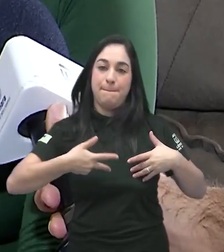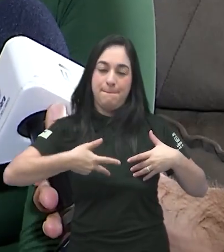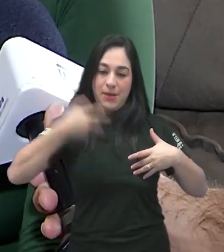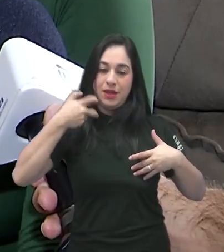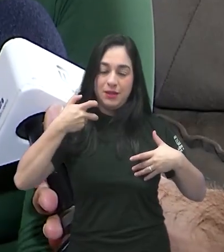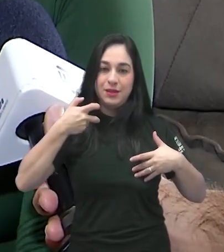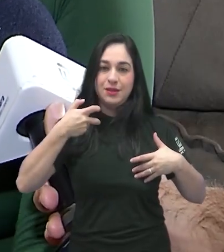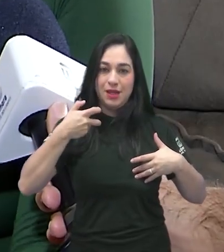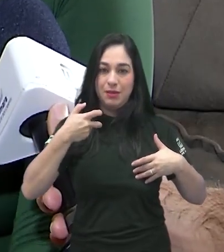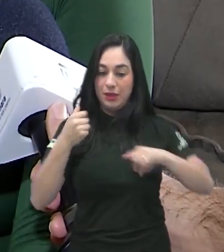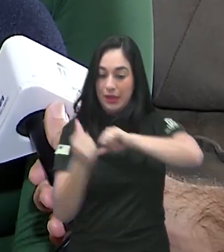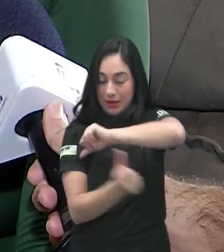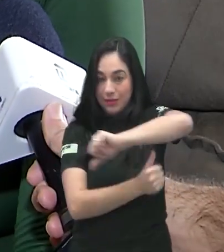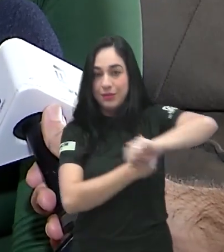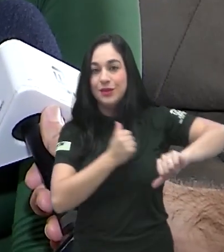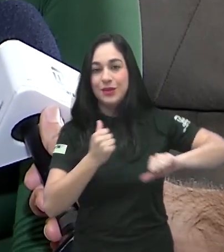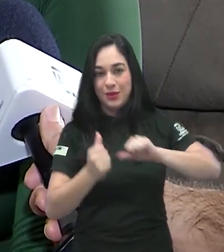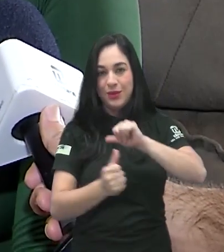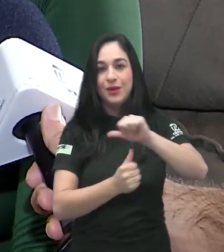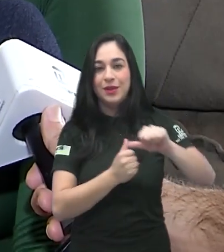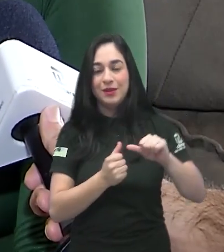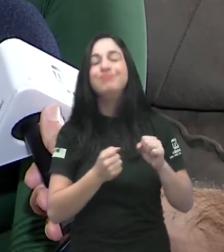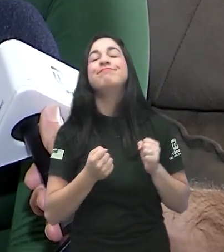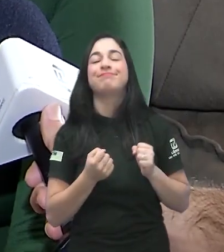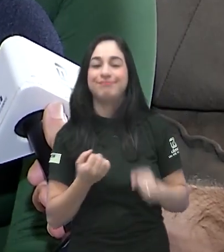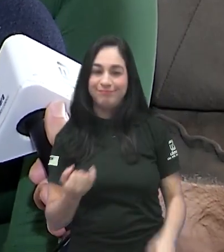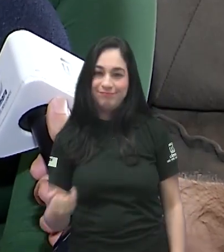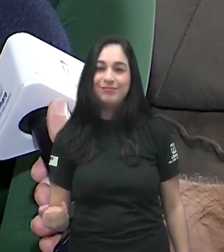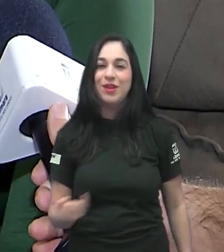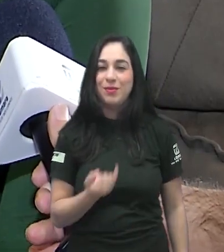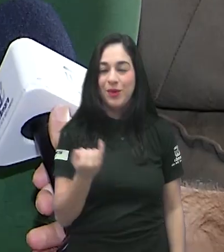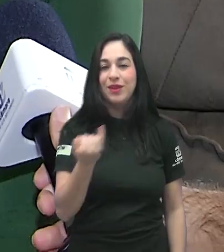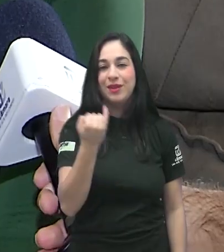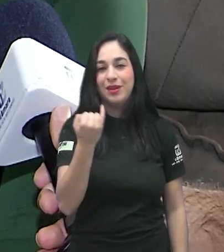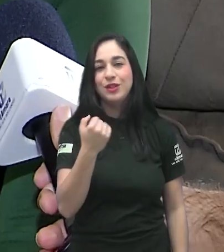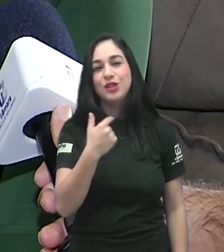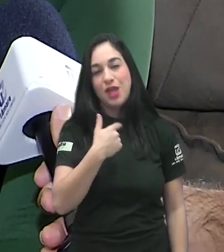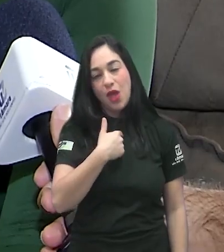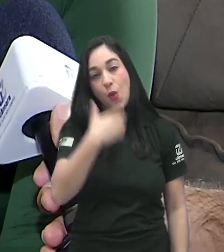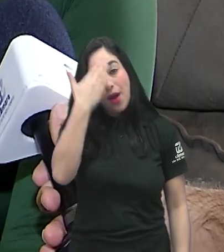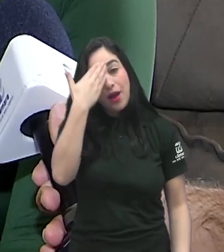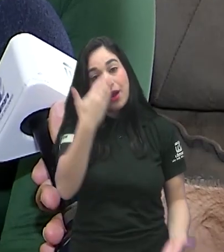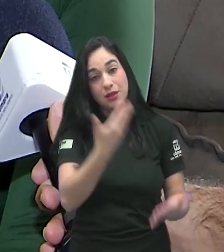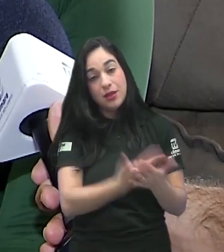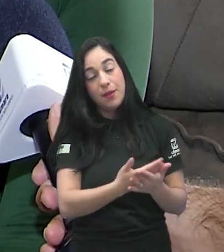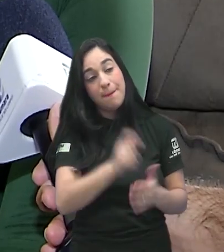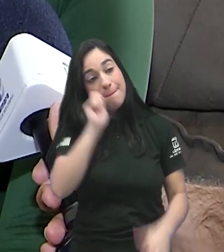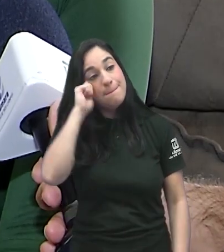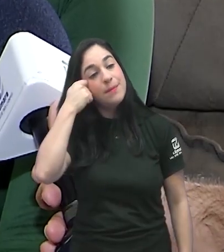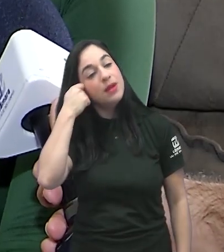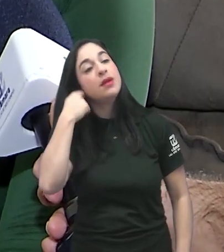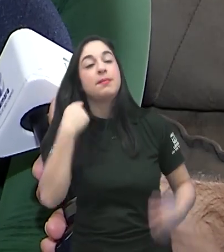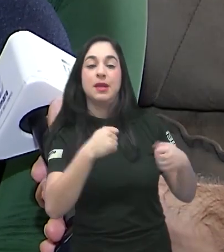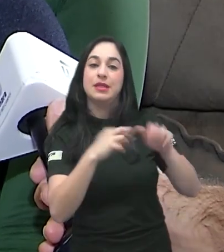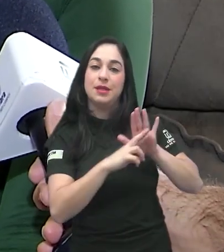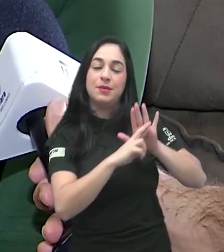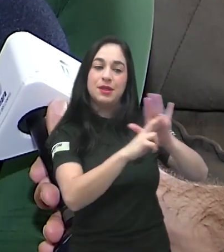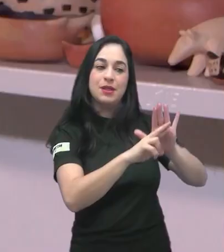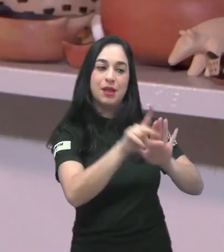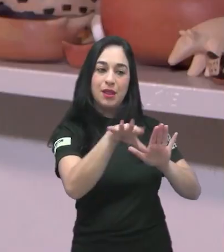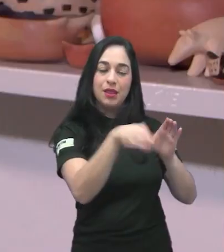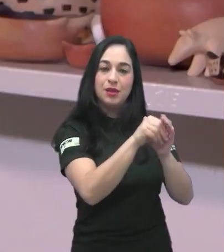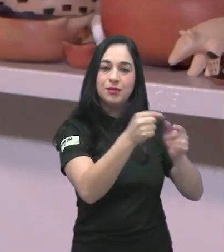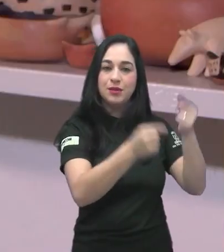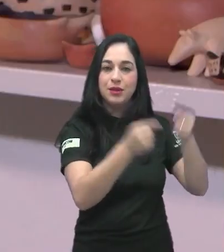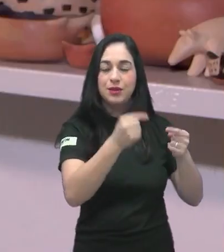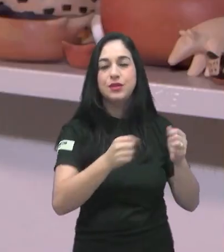mesmo, enxergar a nossa própria realidade a fim de mudá-la. Então, isso é muito importante para mim. Eu acho que o negro ele tem que ter o lugar dele também ali.